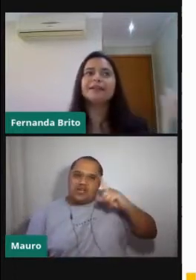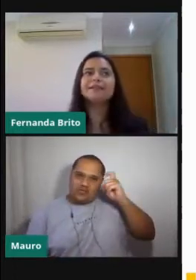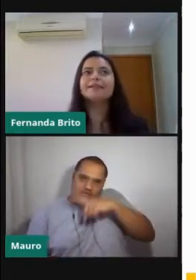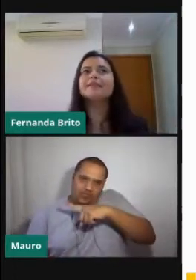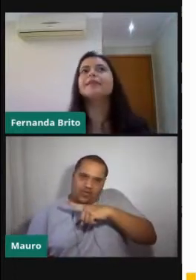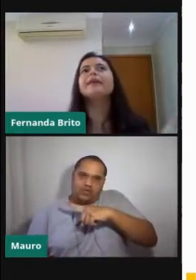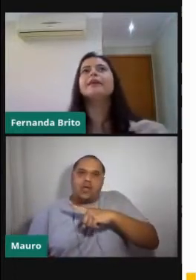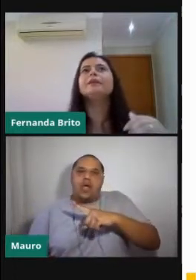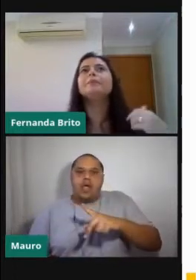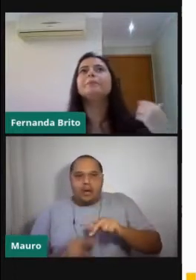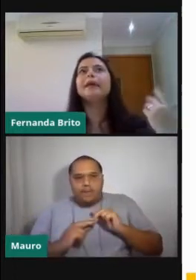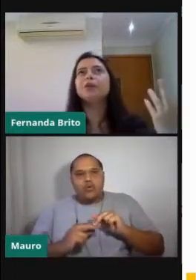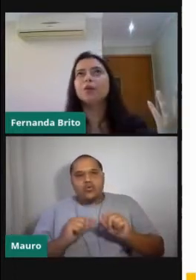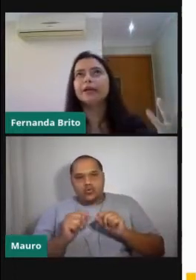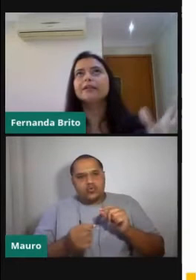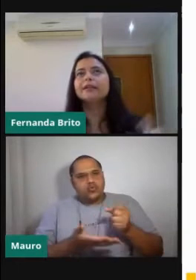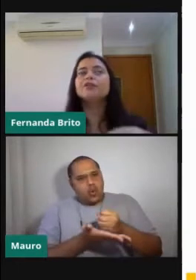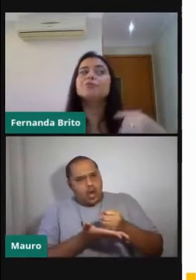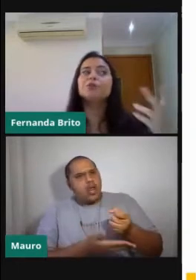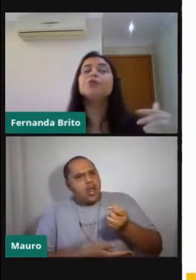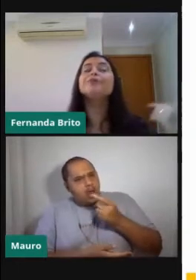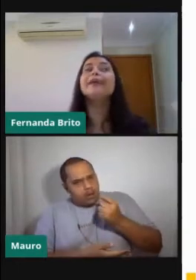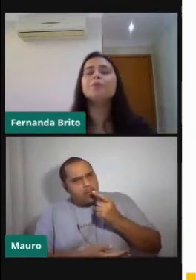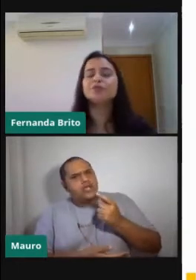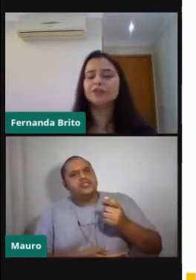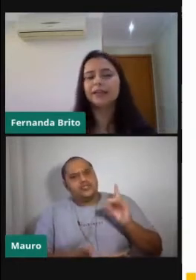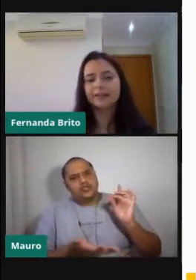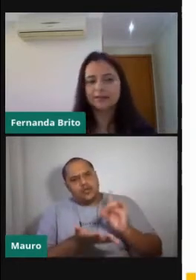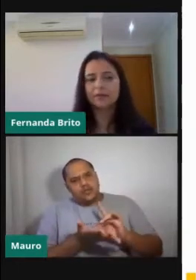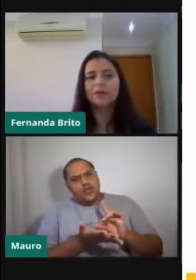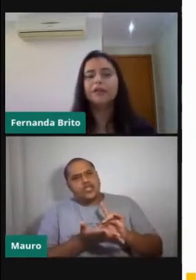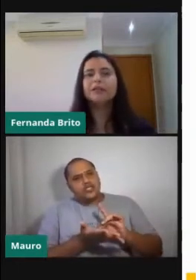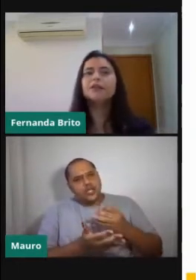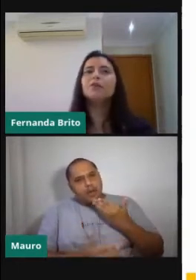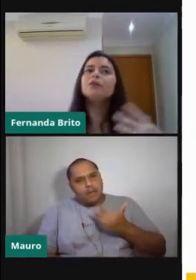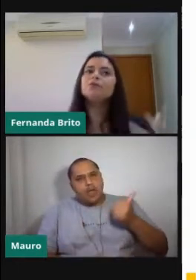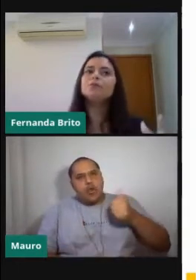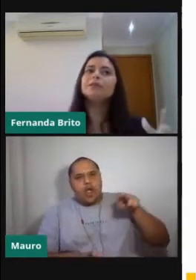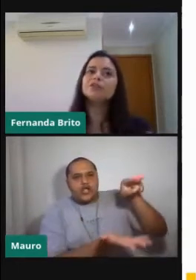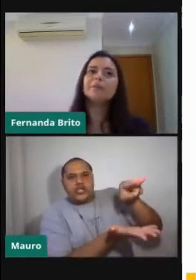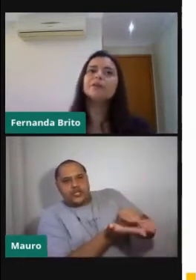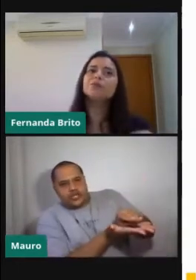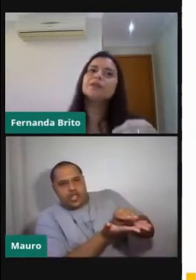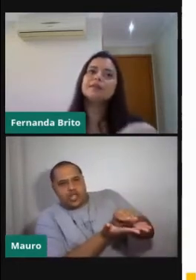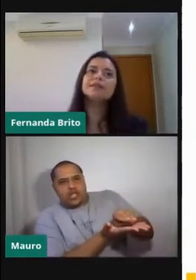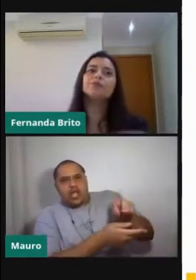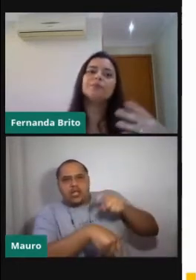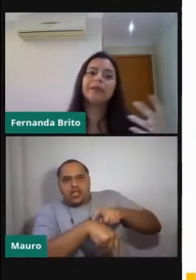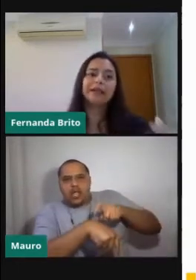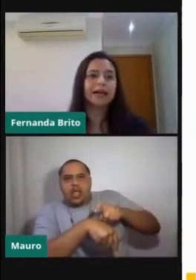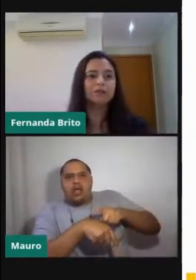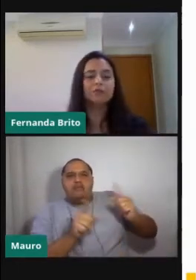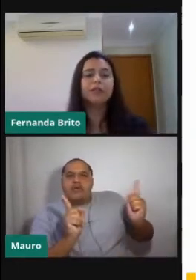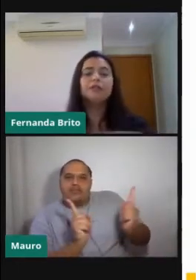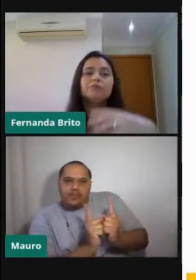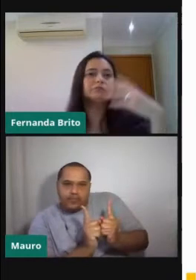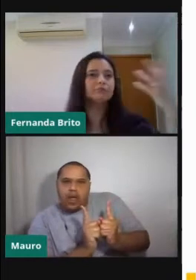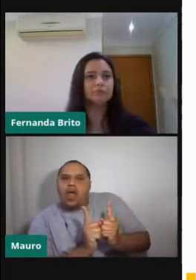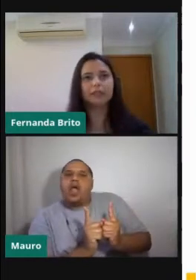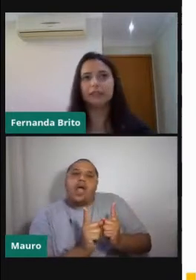a evidência que se tem é que ele melhora, que ele diminui o tempo de internação. Então, ele é um medicamento que está sendo